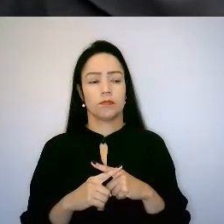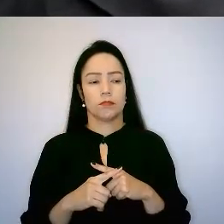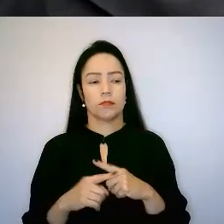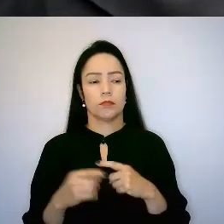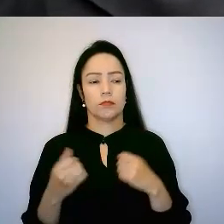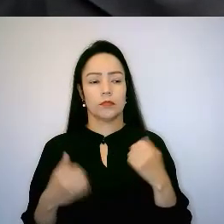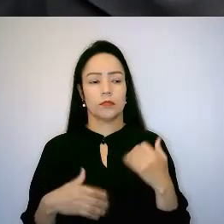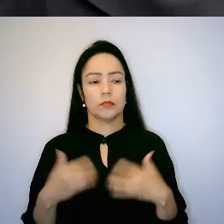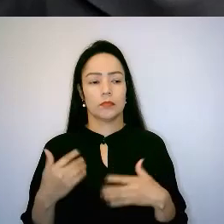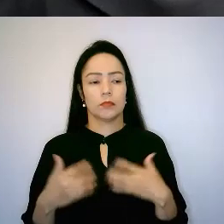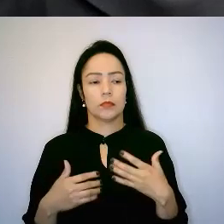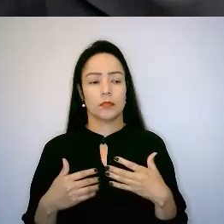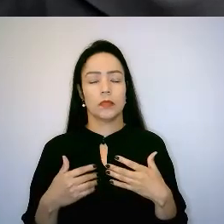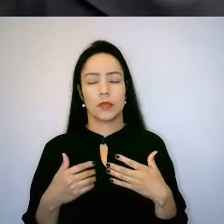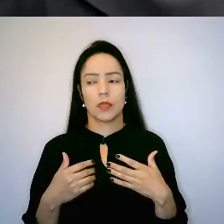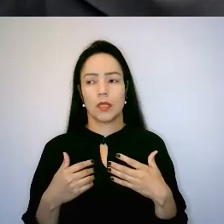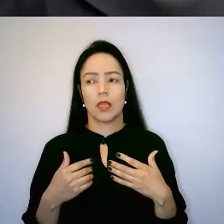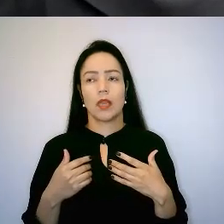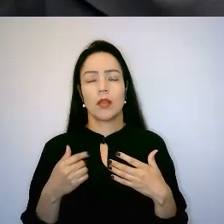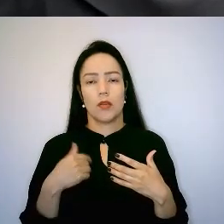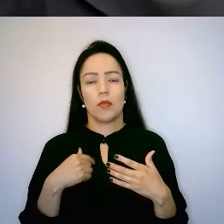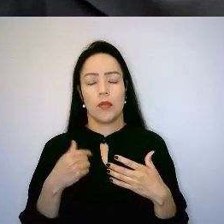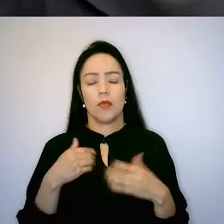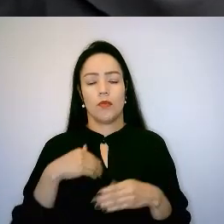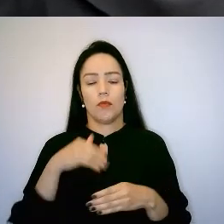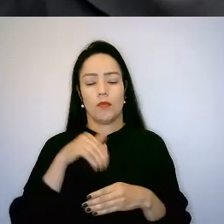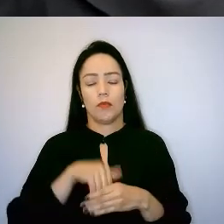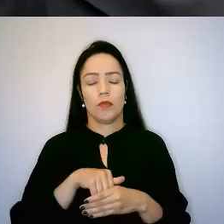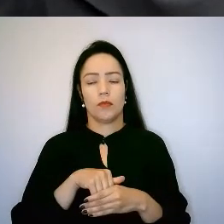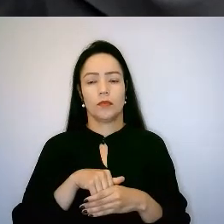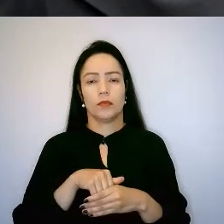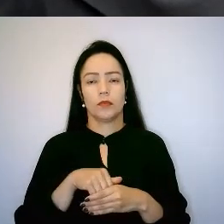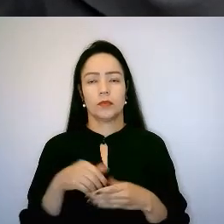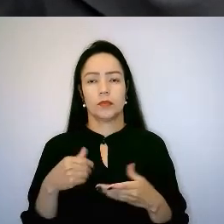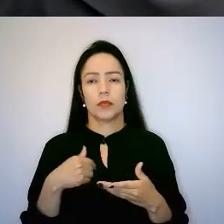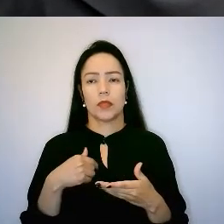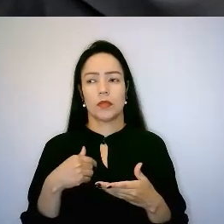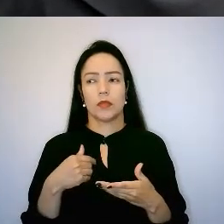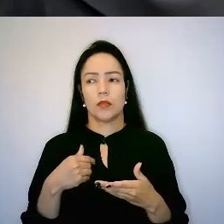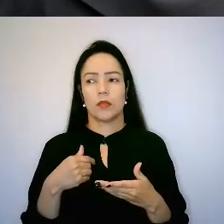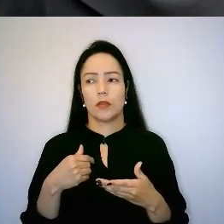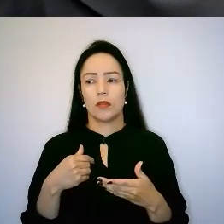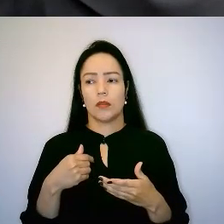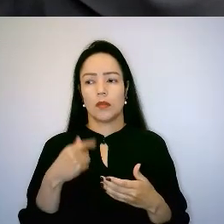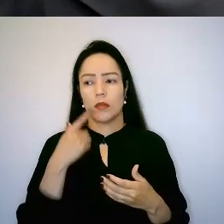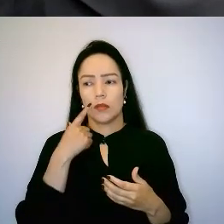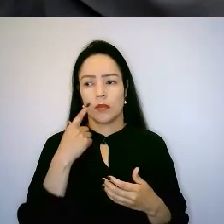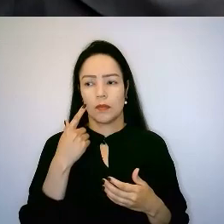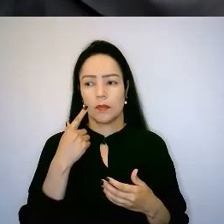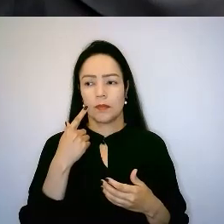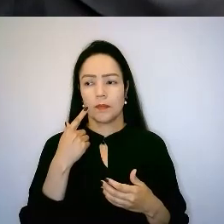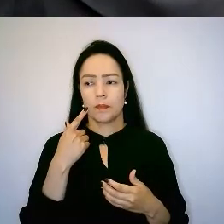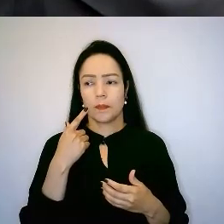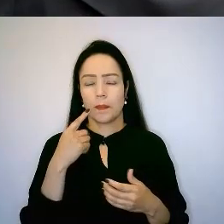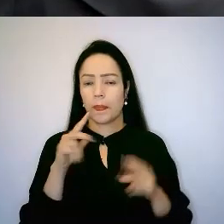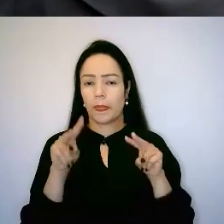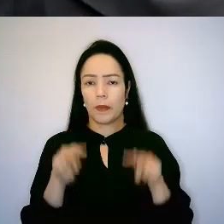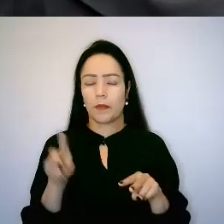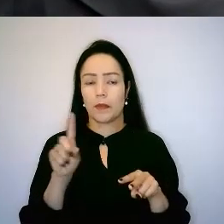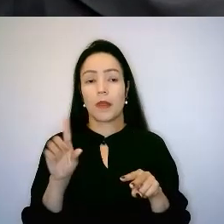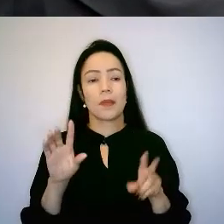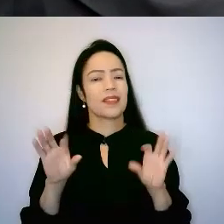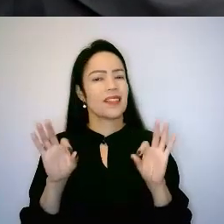voto peço permissão para não ler mas não Traz essa certeza